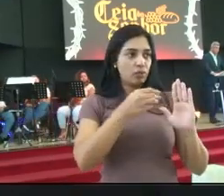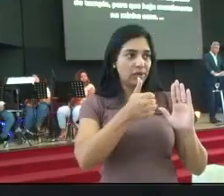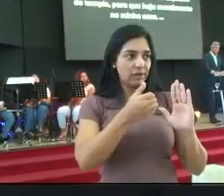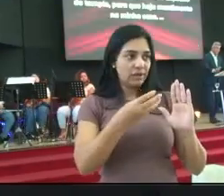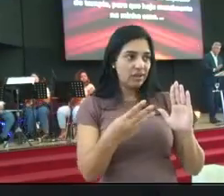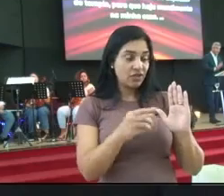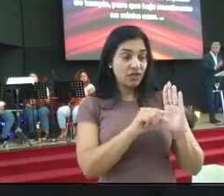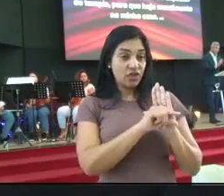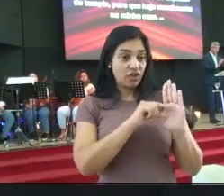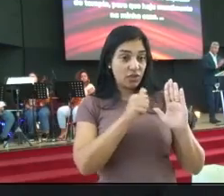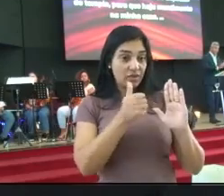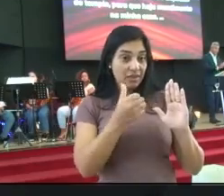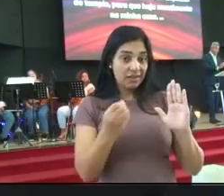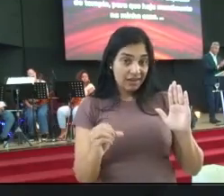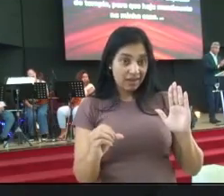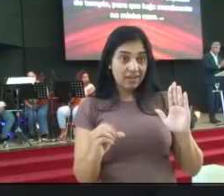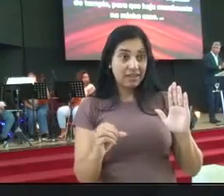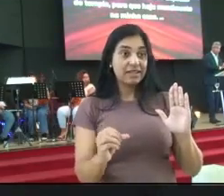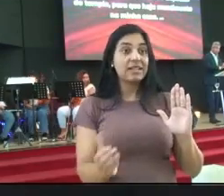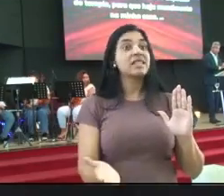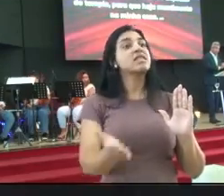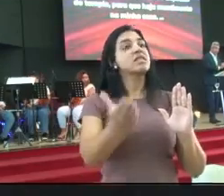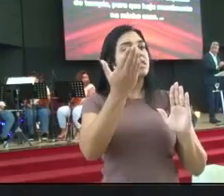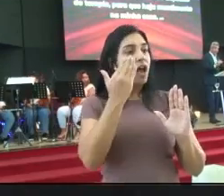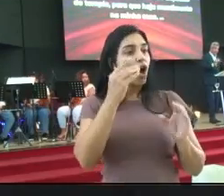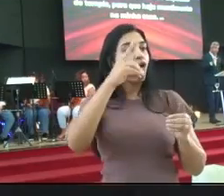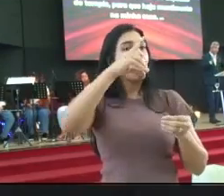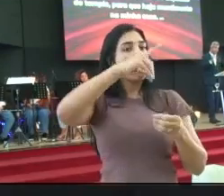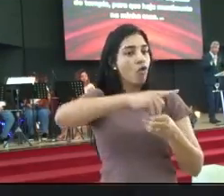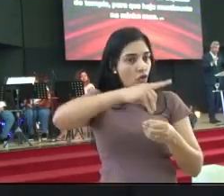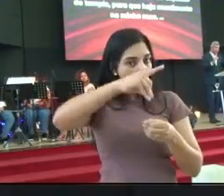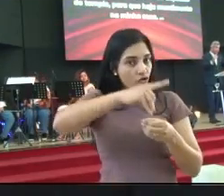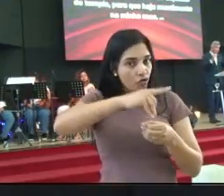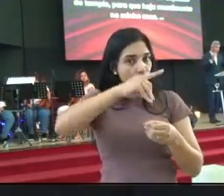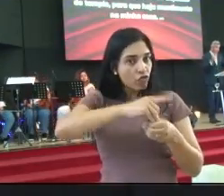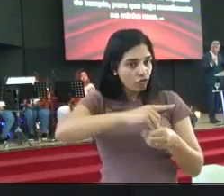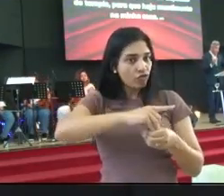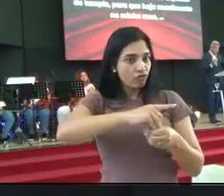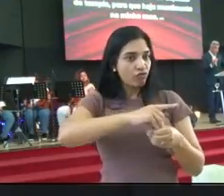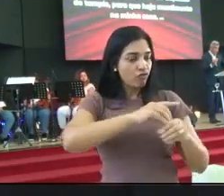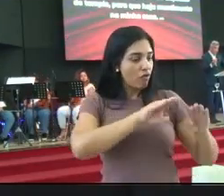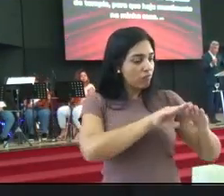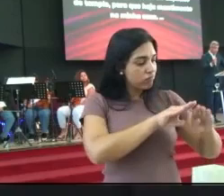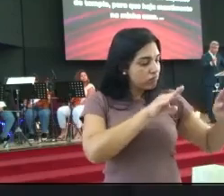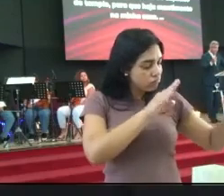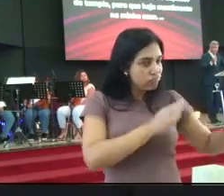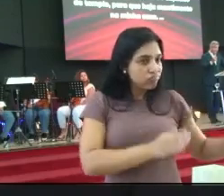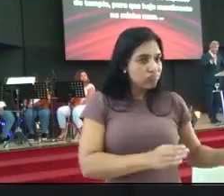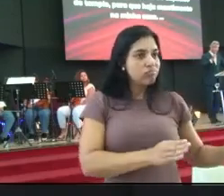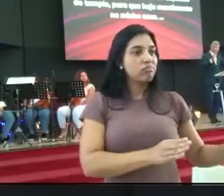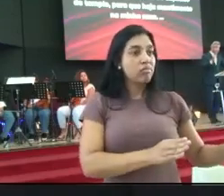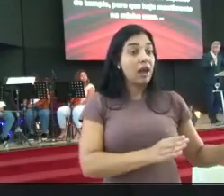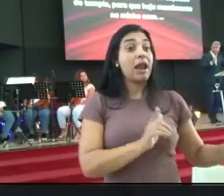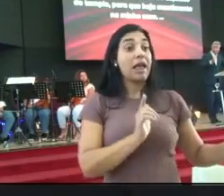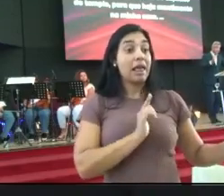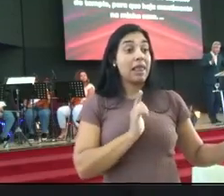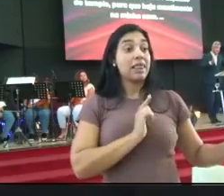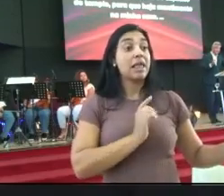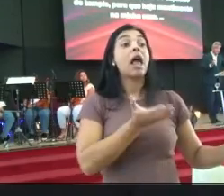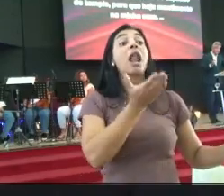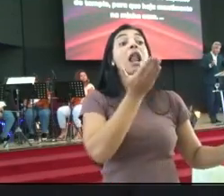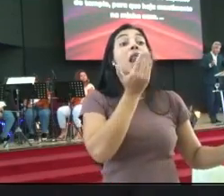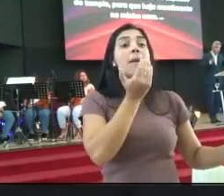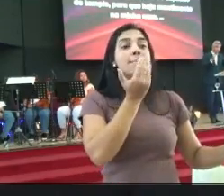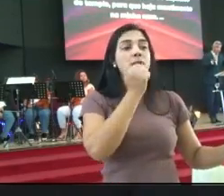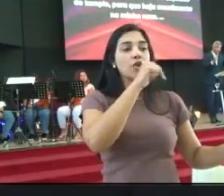Bíblia diz assim: tragam o dízimo todo ao depósito do templo, para que haja alimento